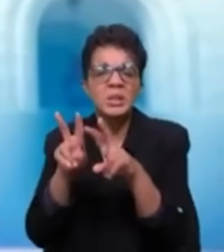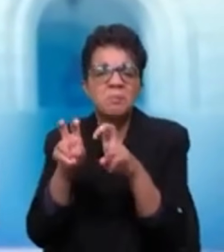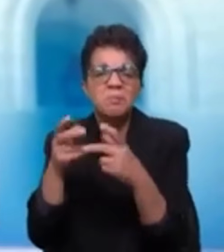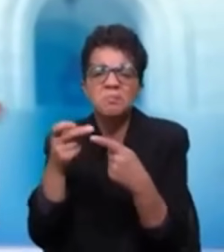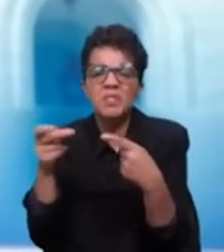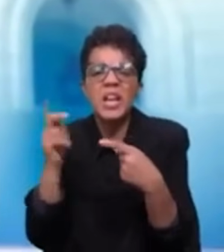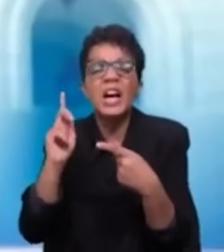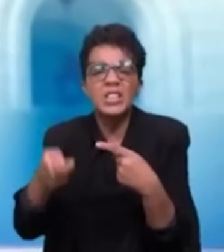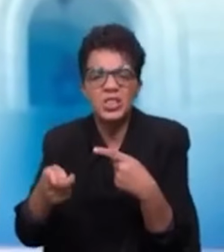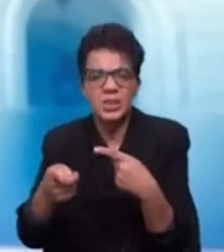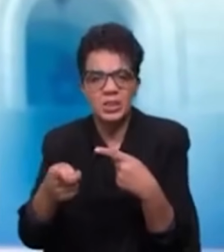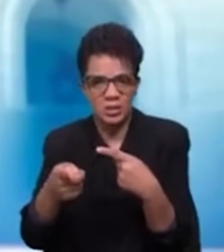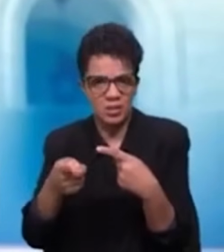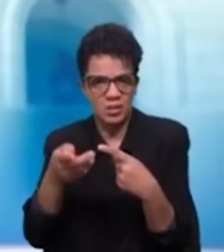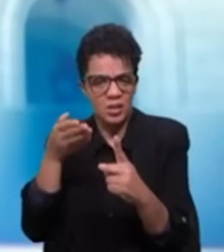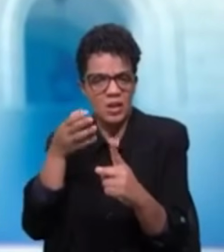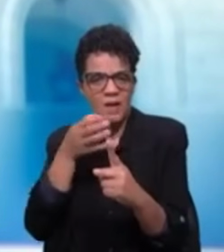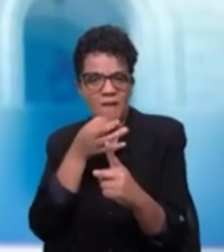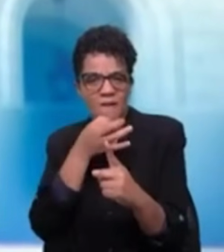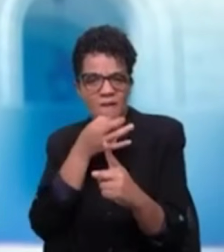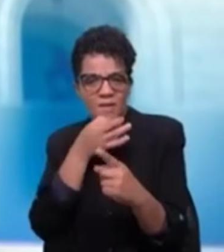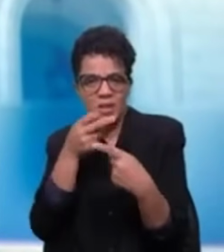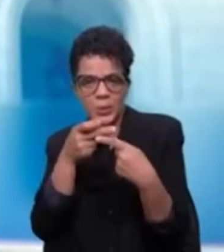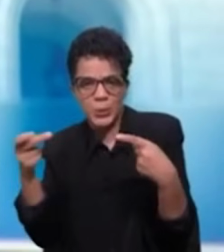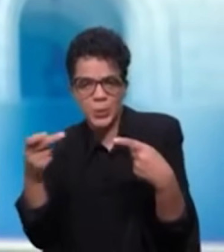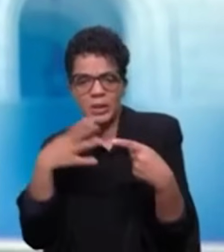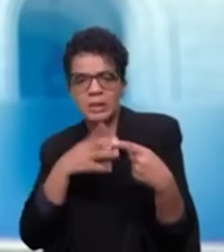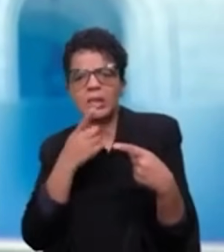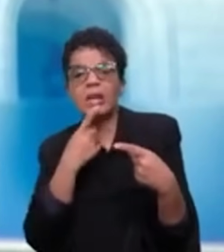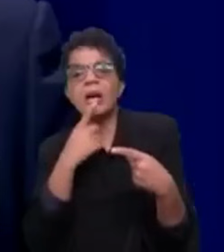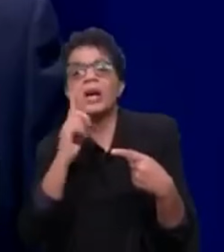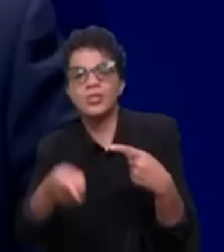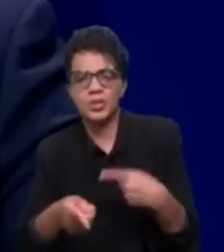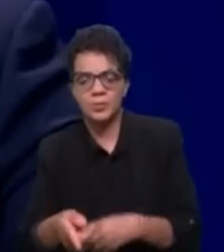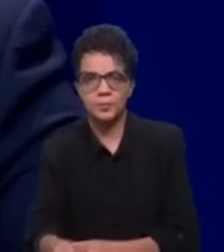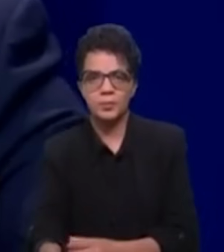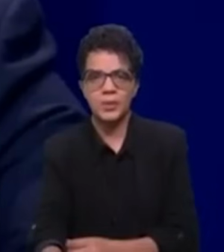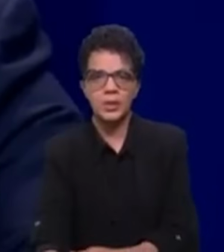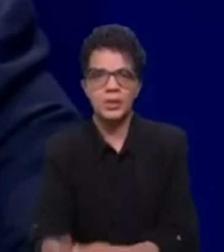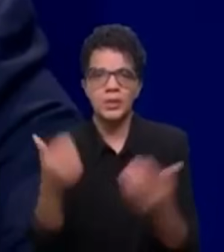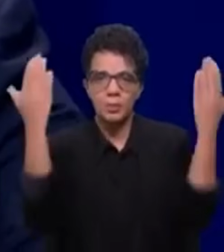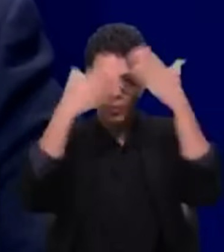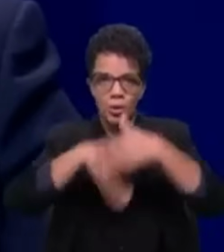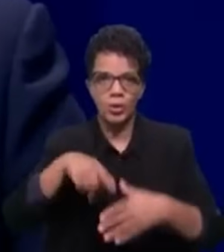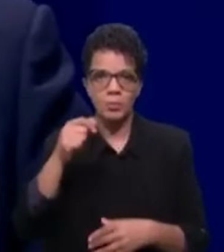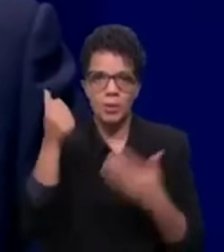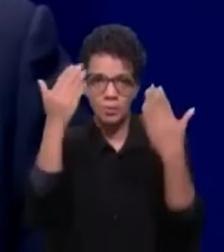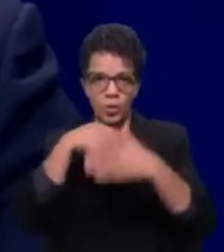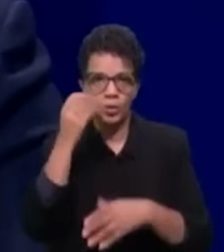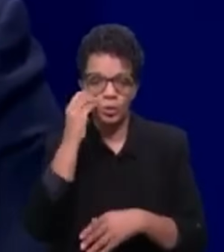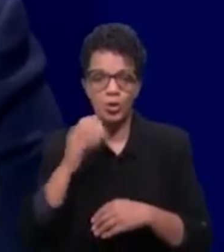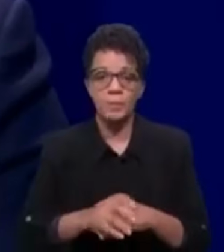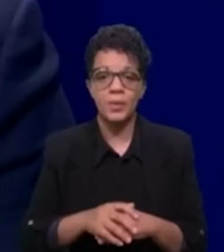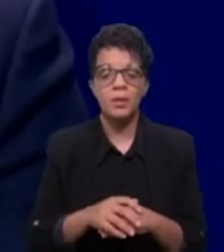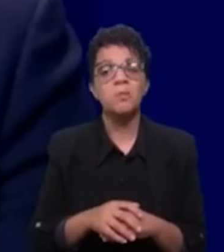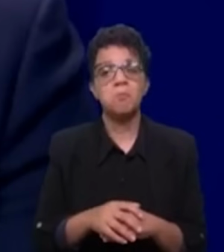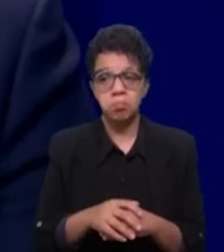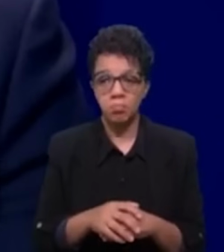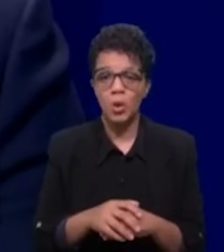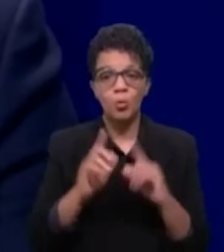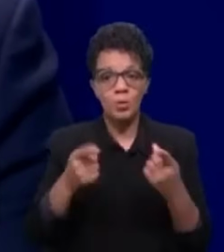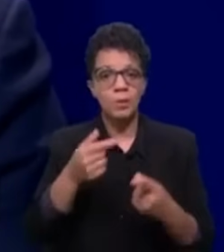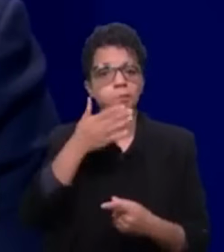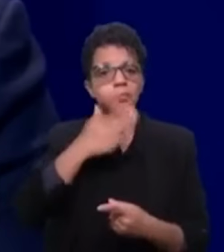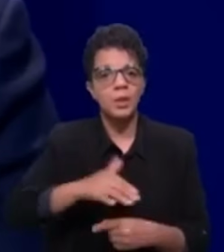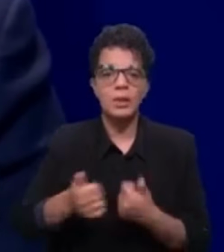dizer se quis dizer isso mesmo se não é a expressão que queria dizer e o que é que quer dizer com ela boa noite boor luí também não Ainda bem que começamos assim porque assim o